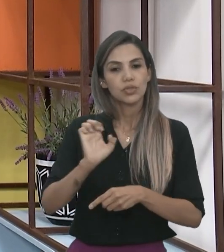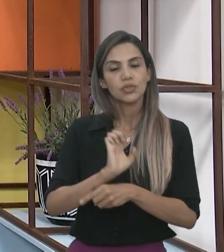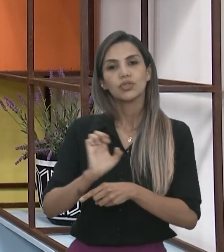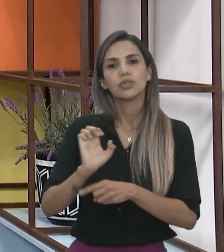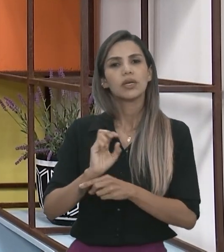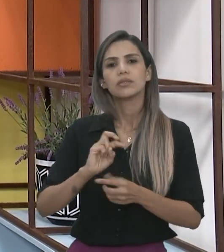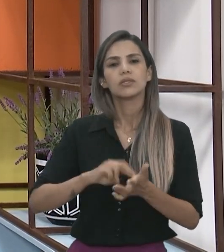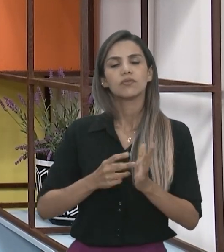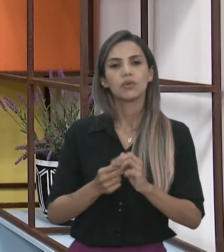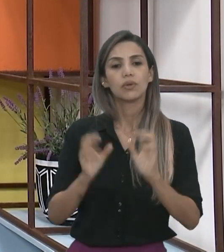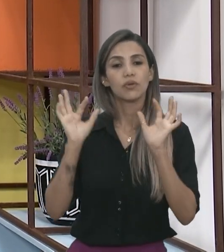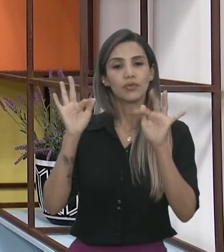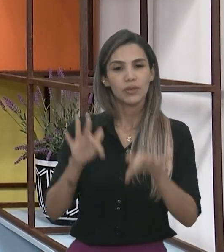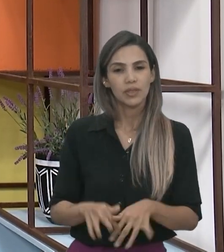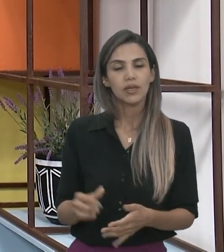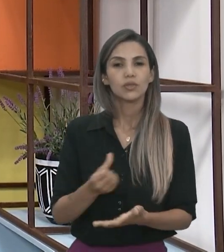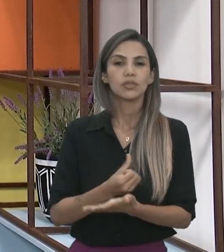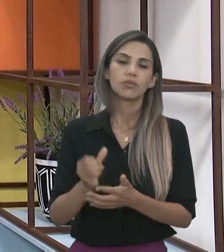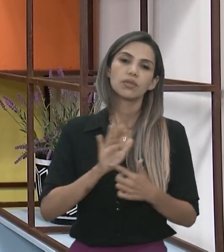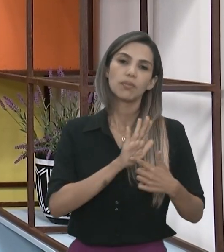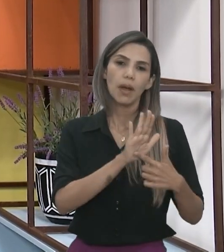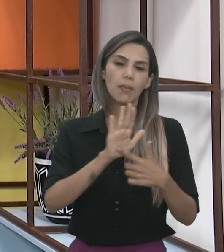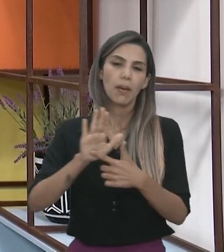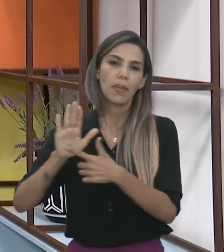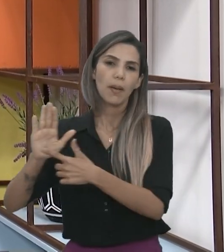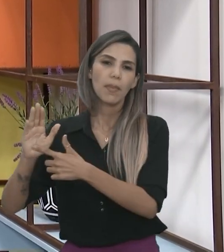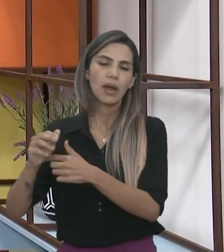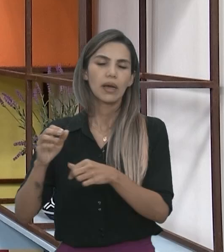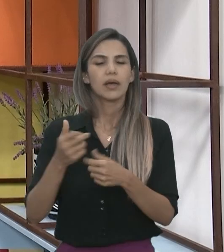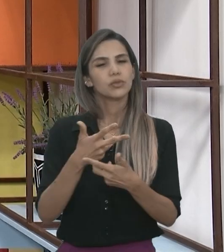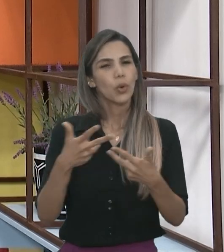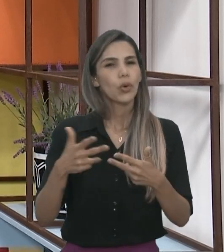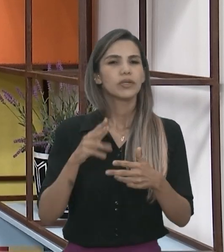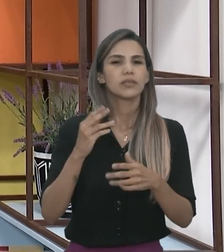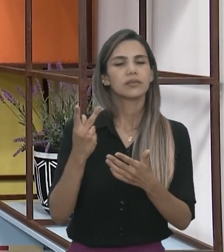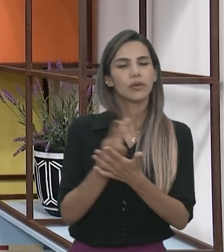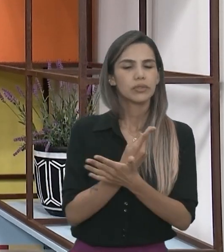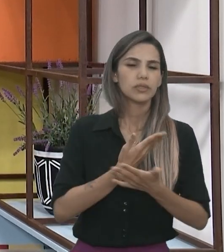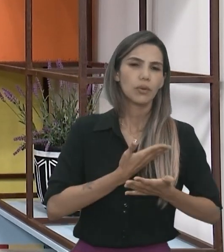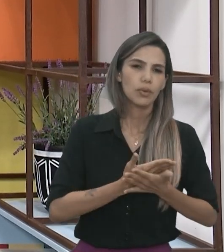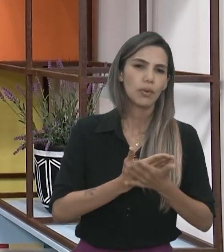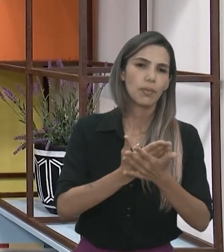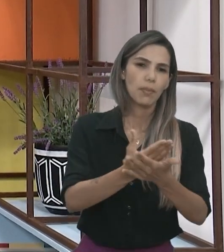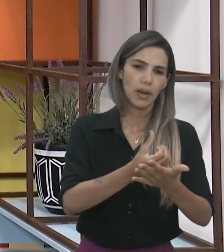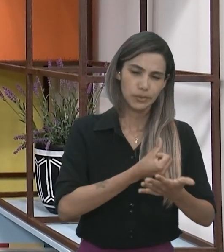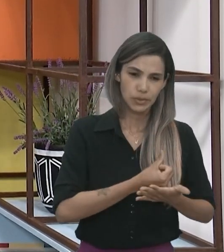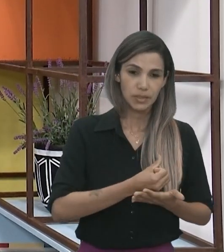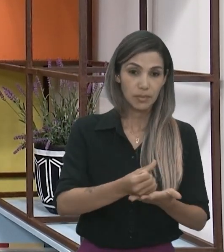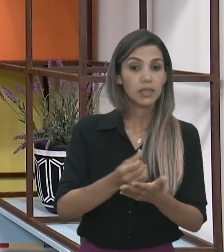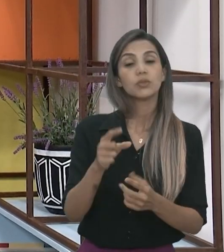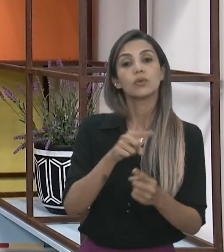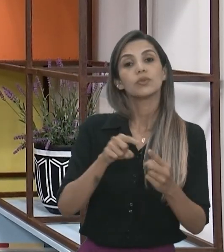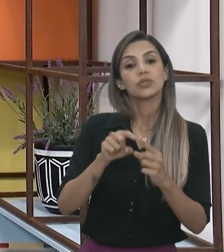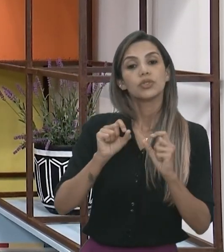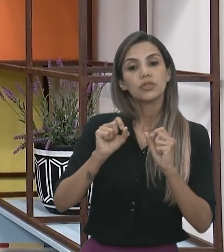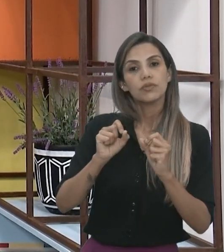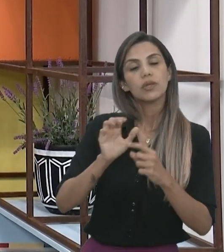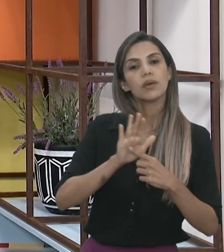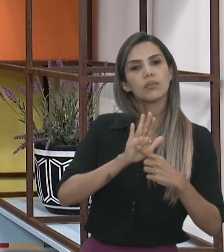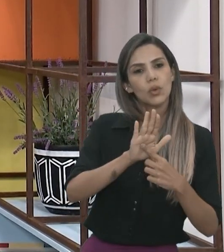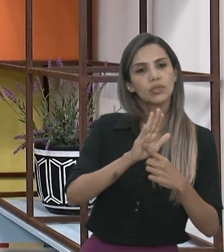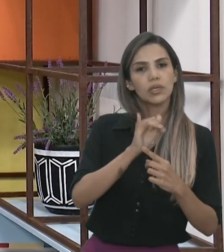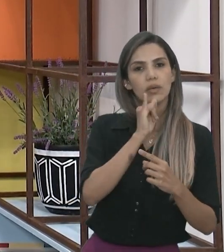com apresentações das atividades desenvolvidas nos campos de estágio. O foco é discutir a relação entre